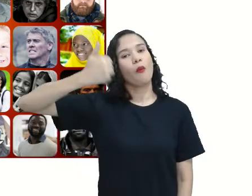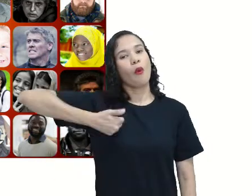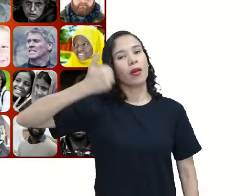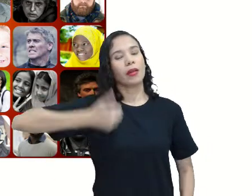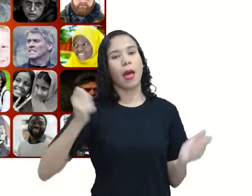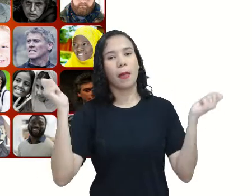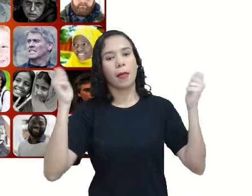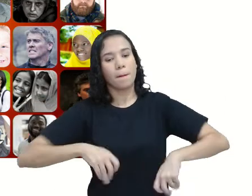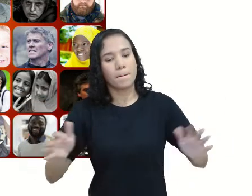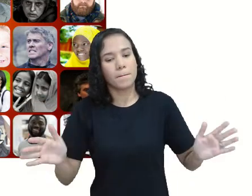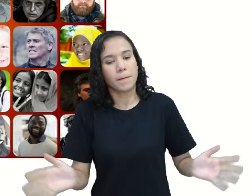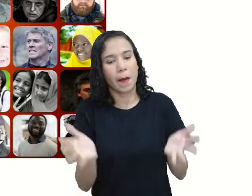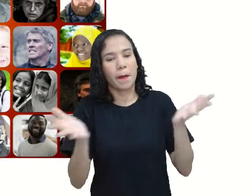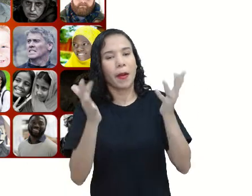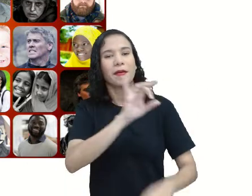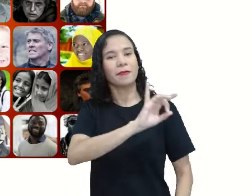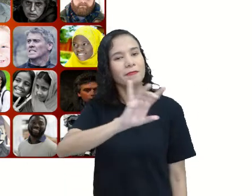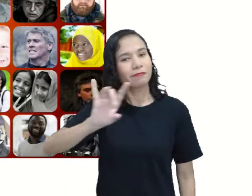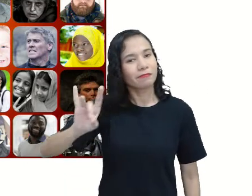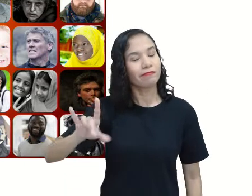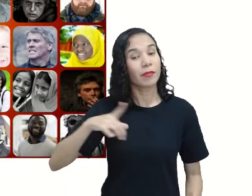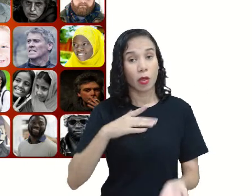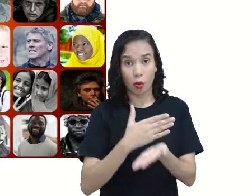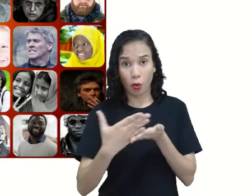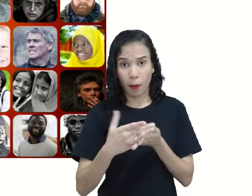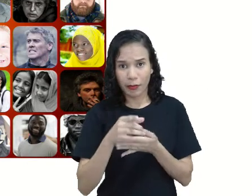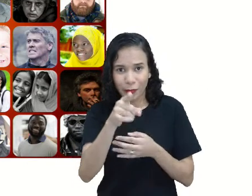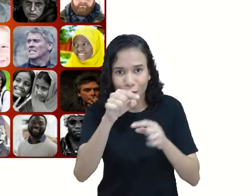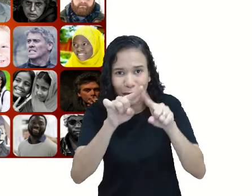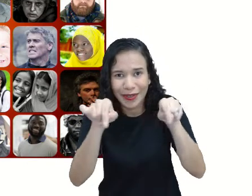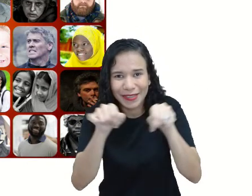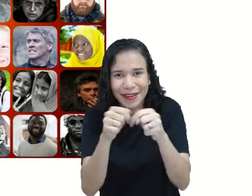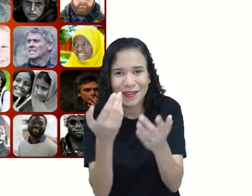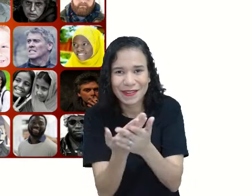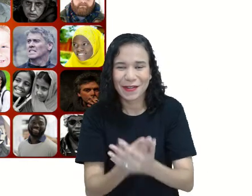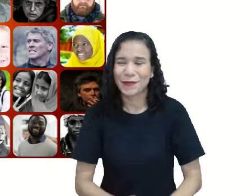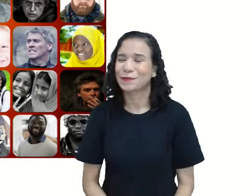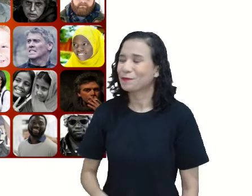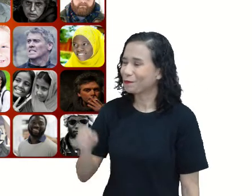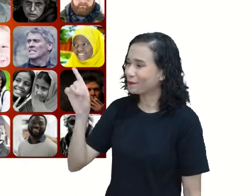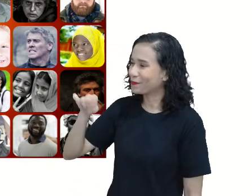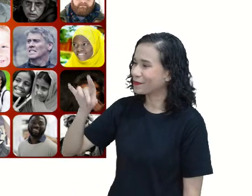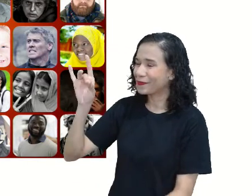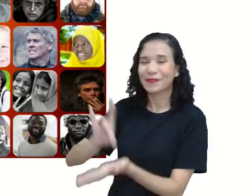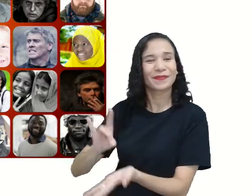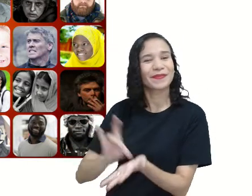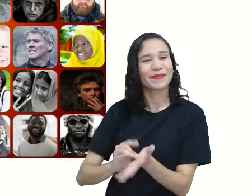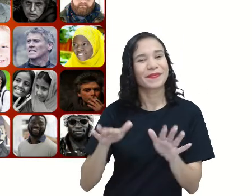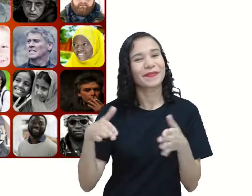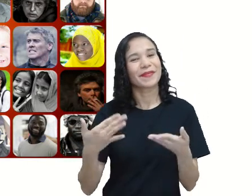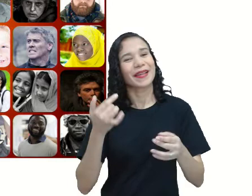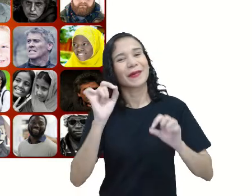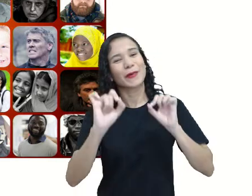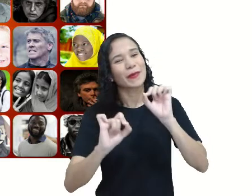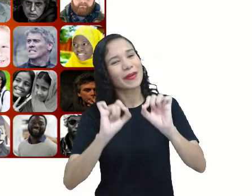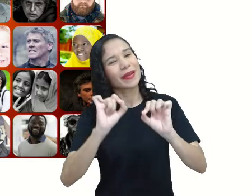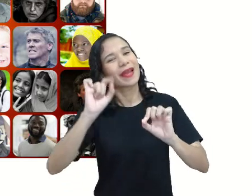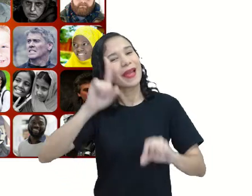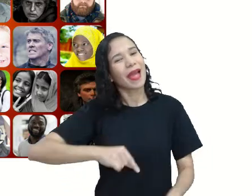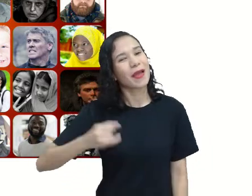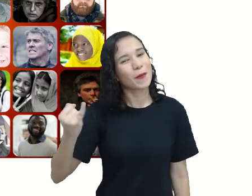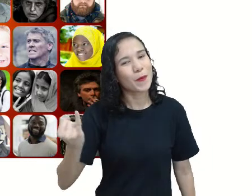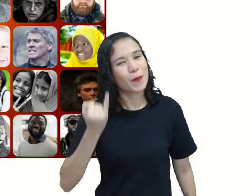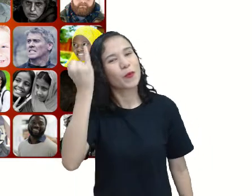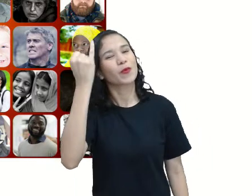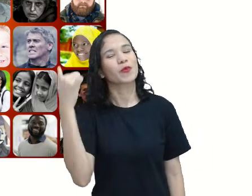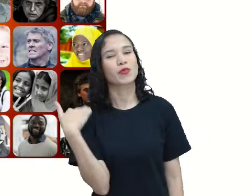as potencialidades de cada um. E isso começa na sua sala de aula. Exatamente, minha gente. Então, é muito